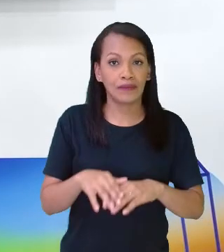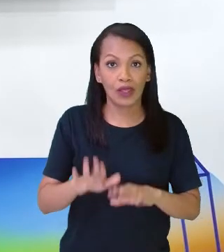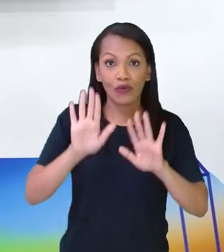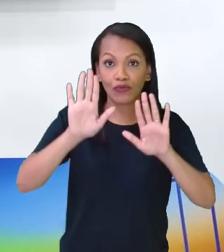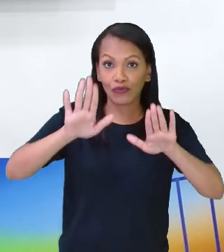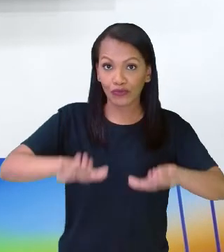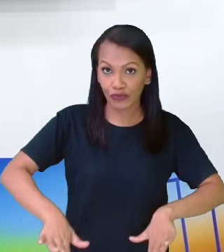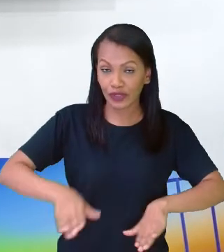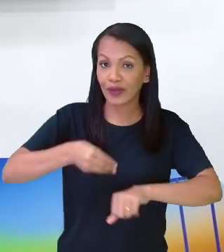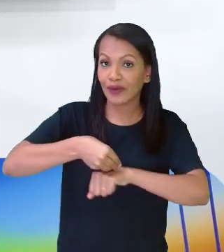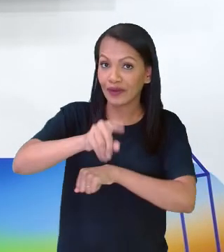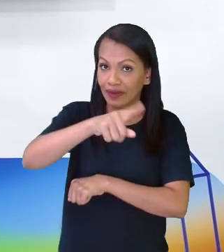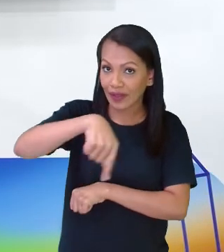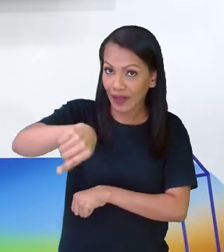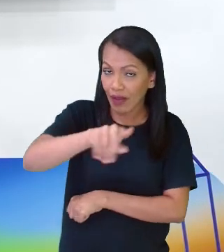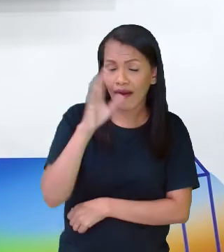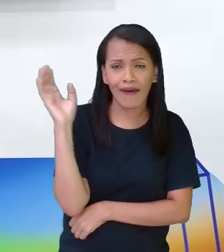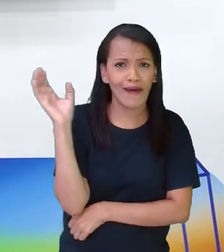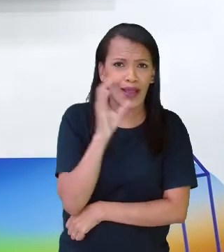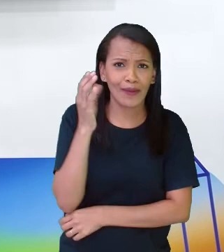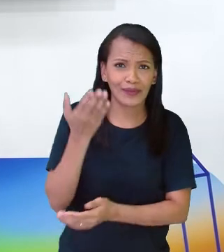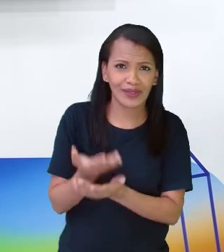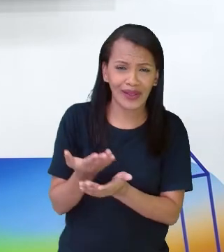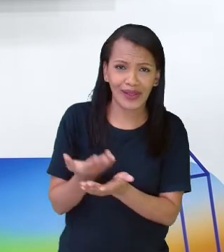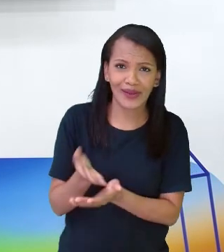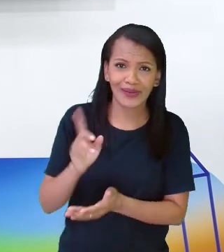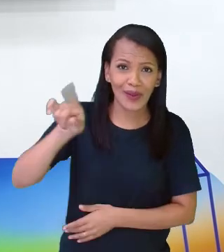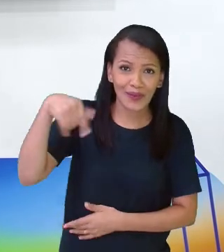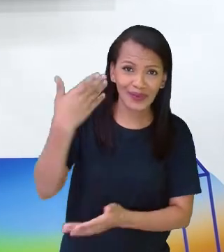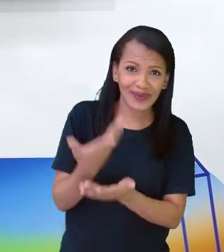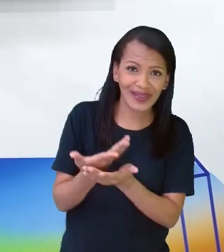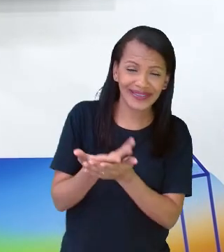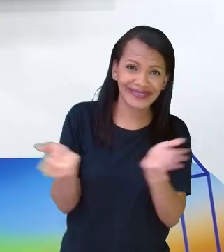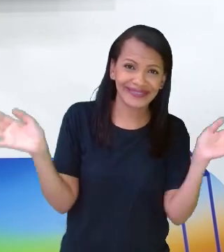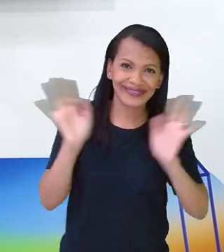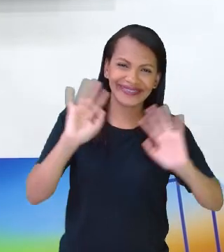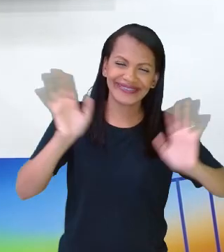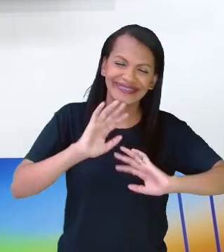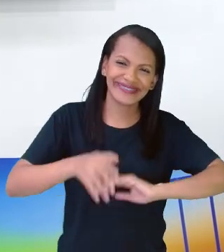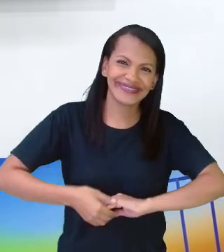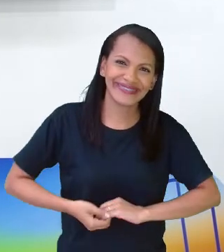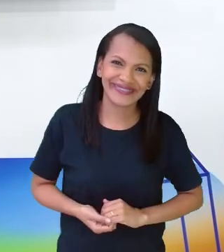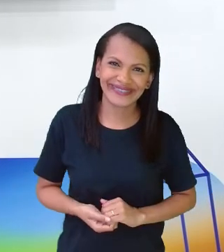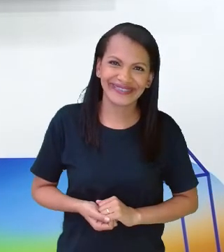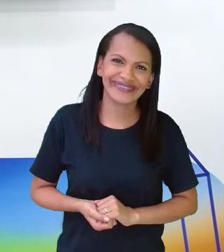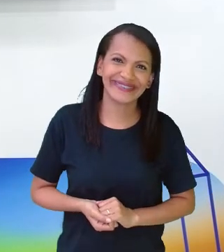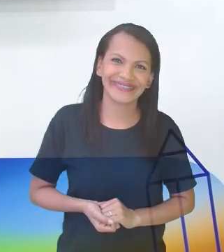fica aí a dica. Passou rapidinho, a gente se vê numa próxima. Tchau, tchau.